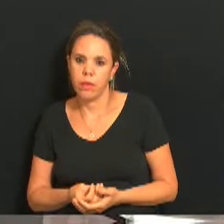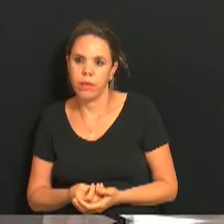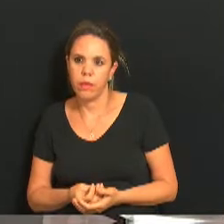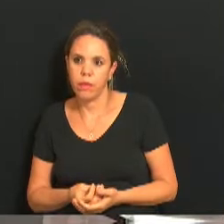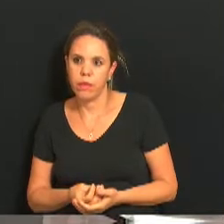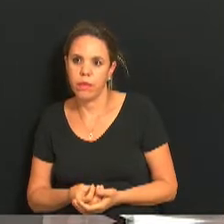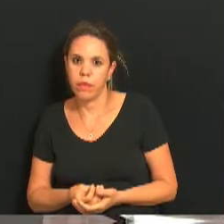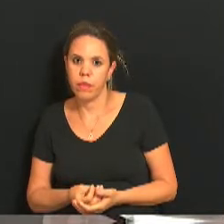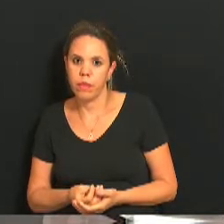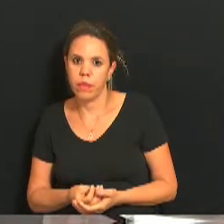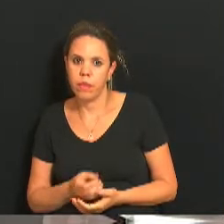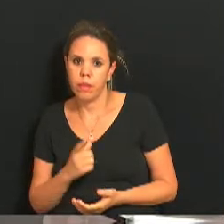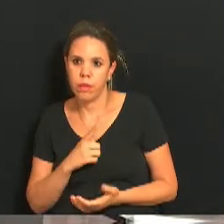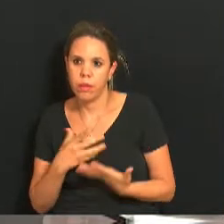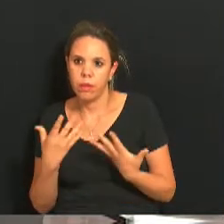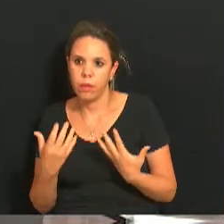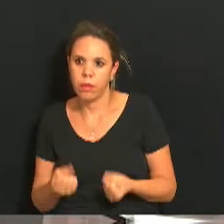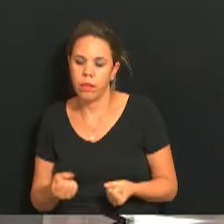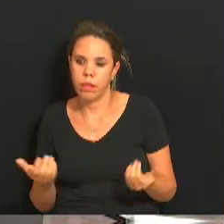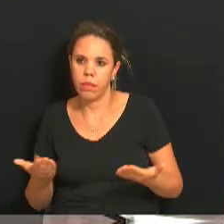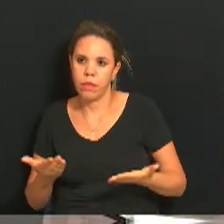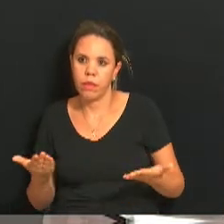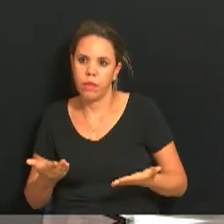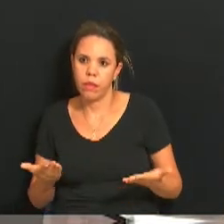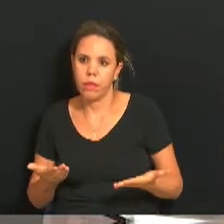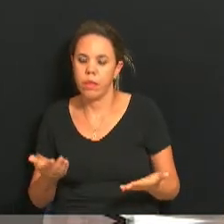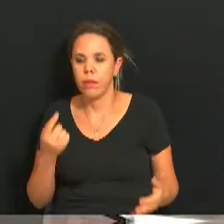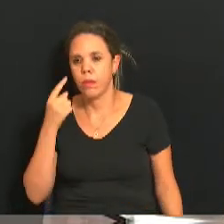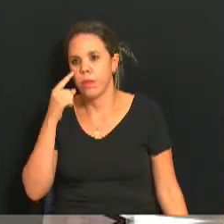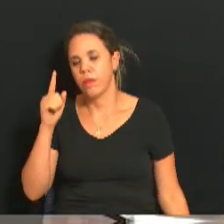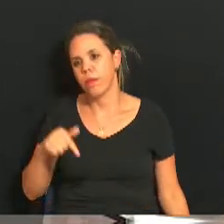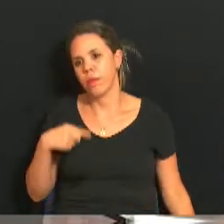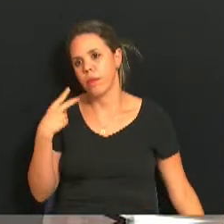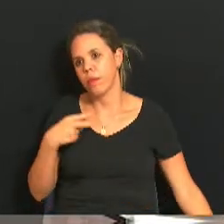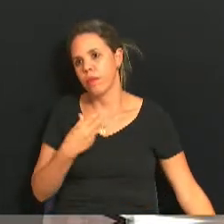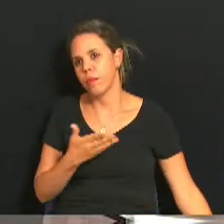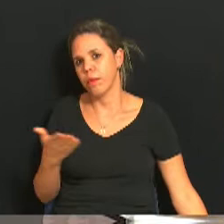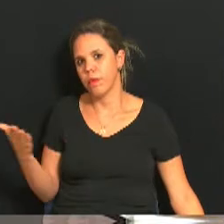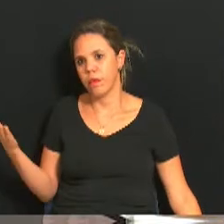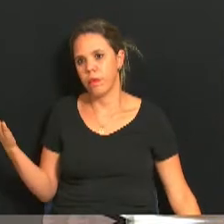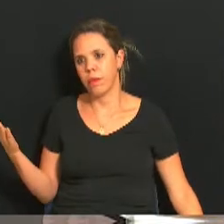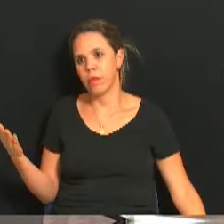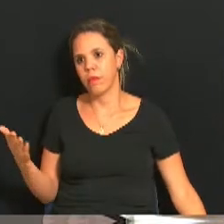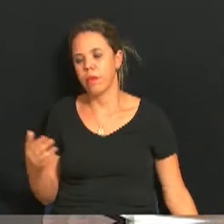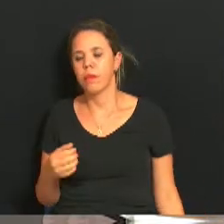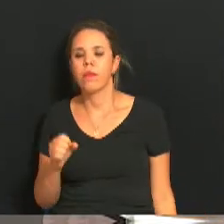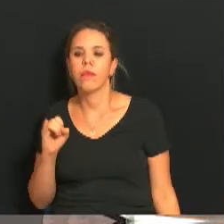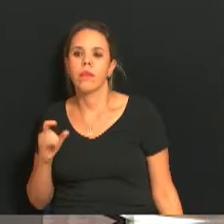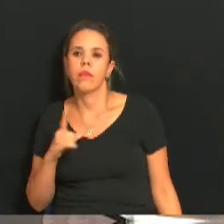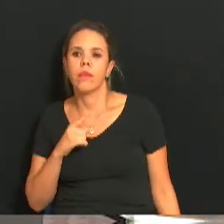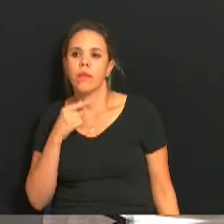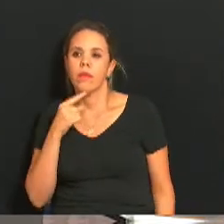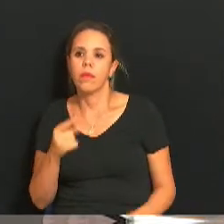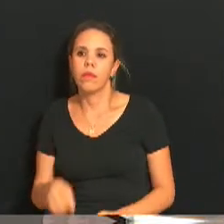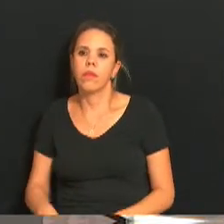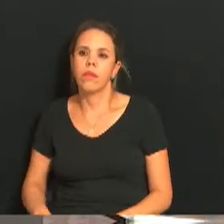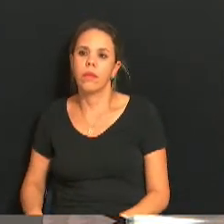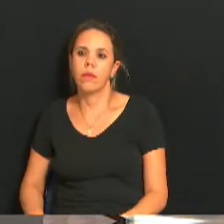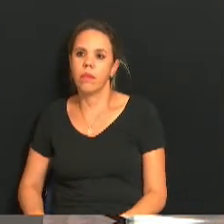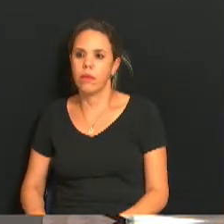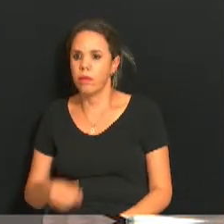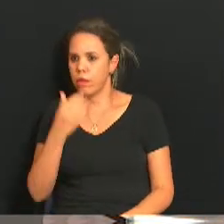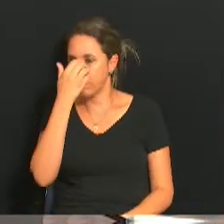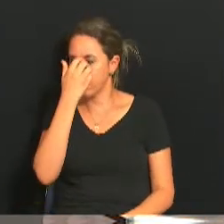para nós vamos agora ouvir os vereadores e me diga o que é somente porque nós